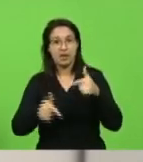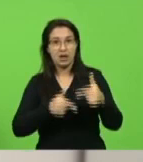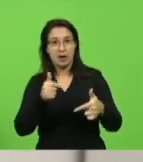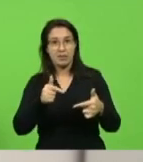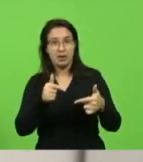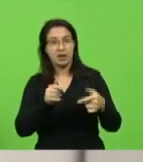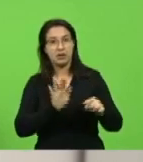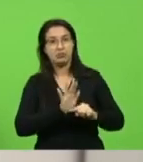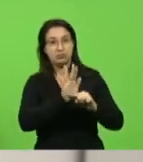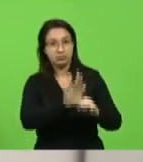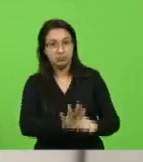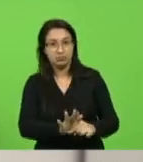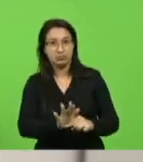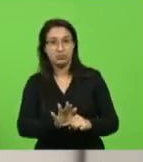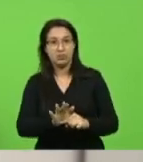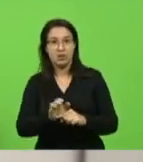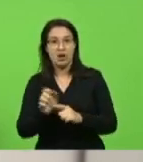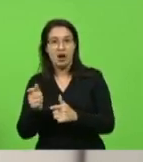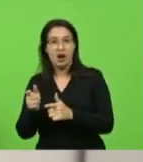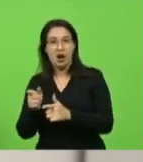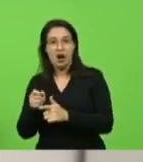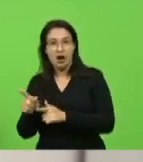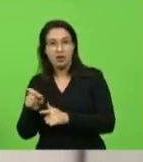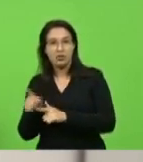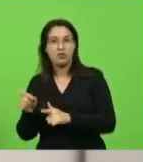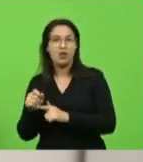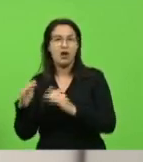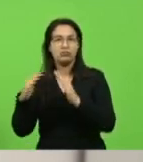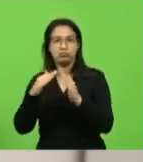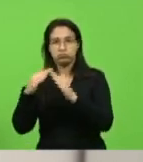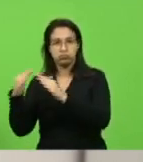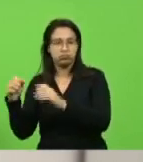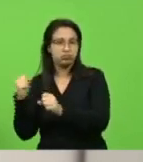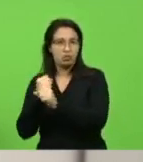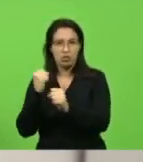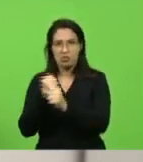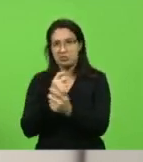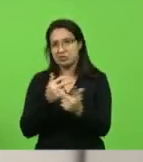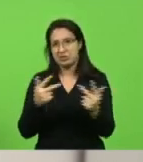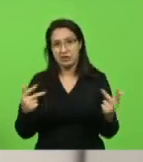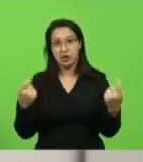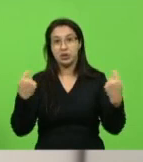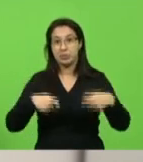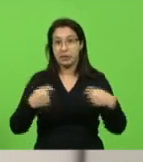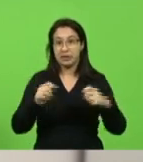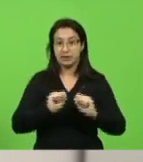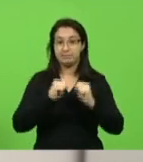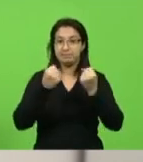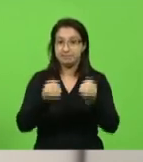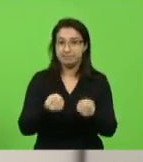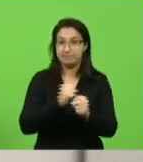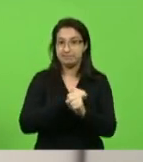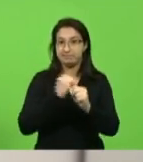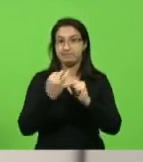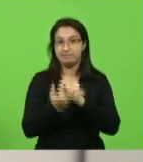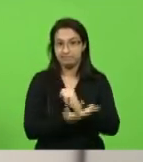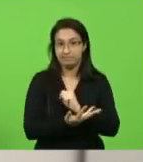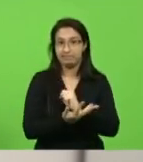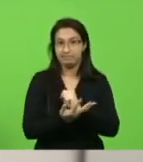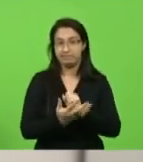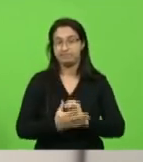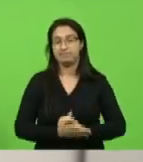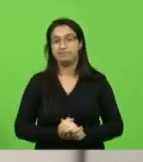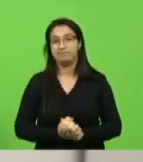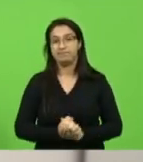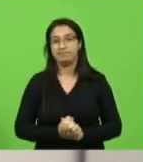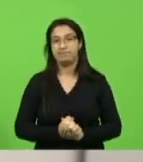locação de móveis, imóveis e equipamentos de execução de obras necessários ao enfrentamento da pandemia do novo